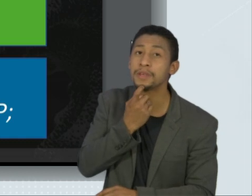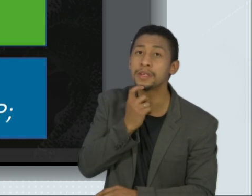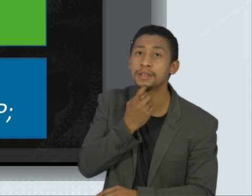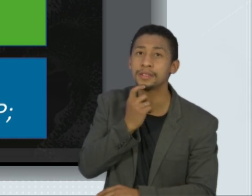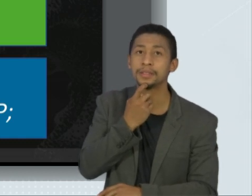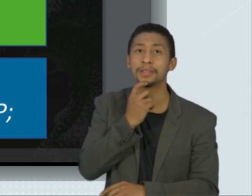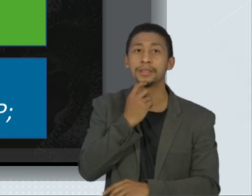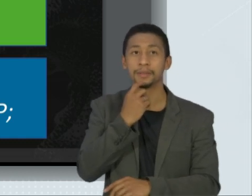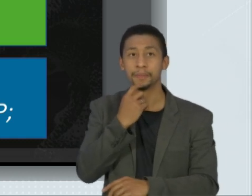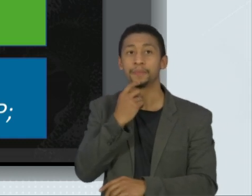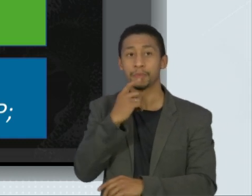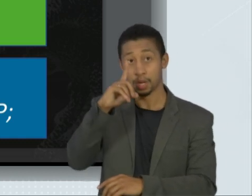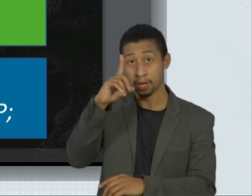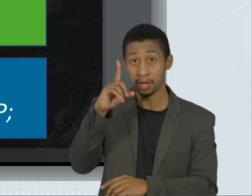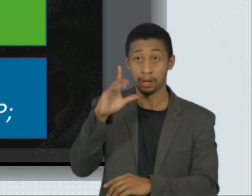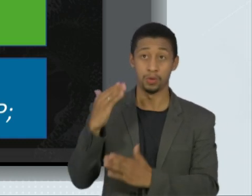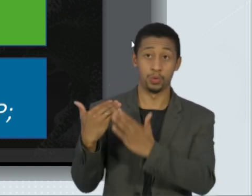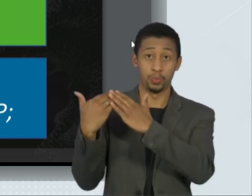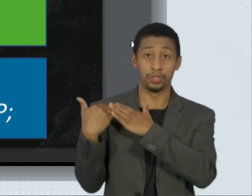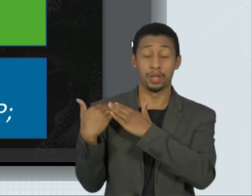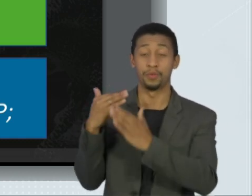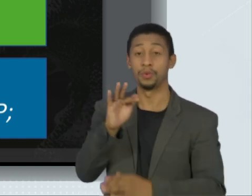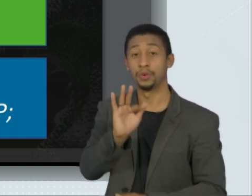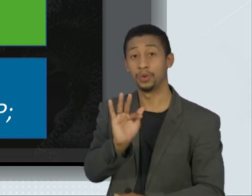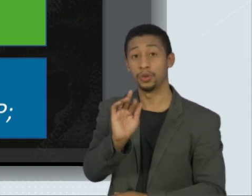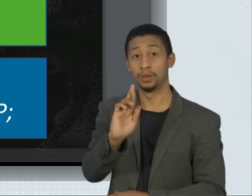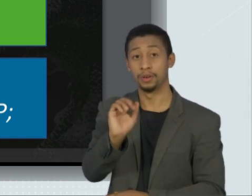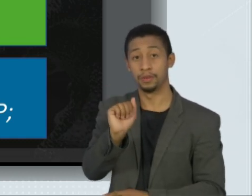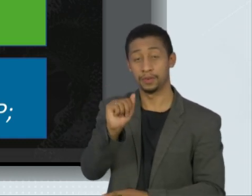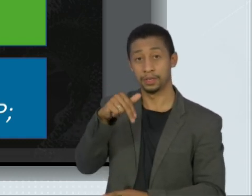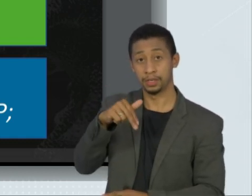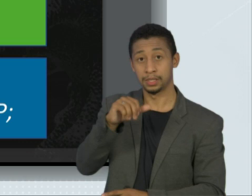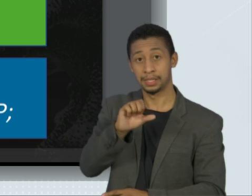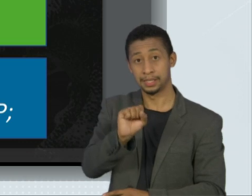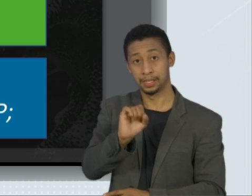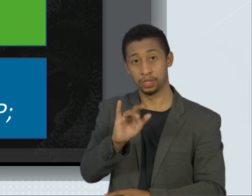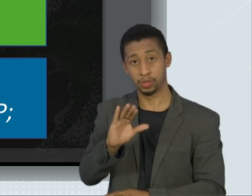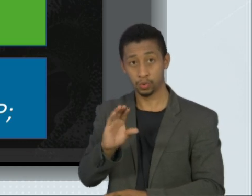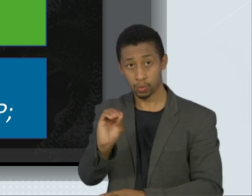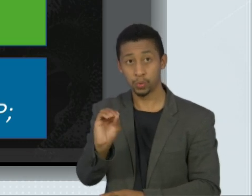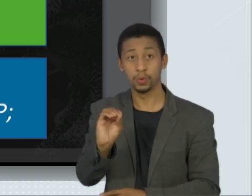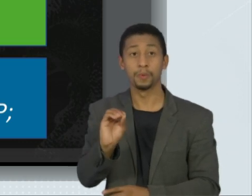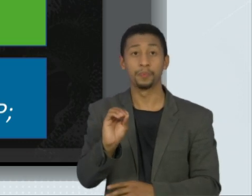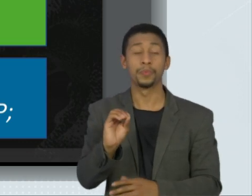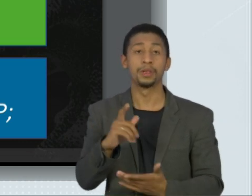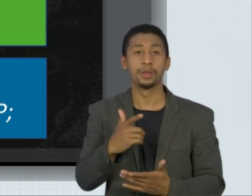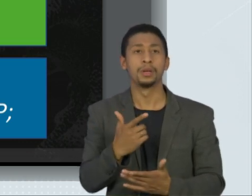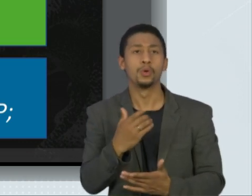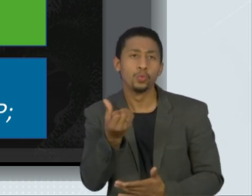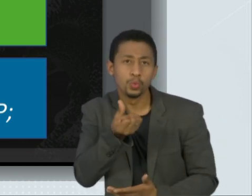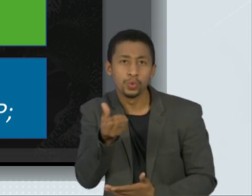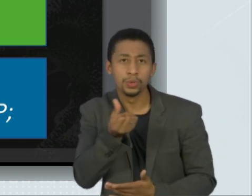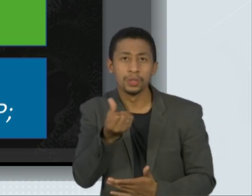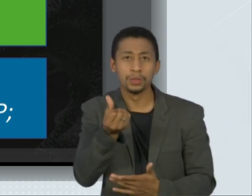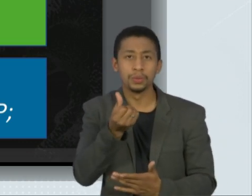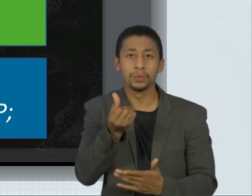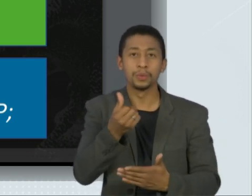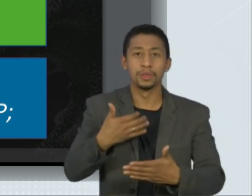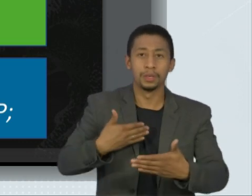Francisco Aoque é o responsável. O sexto centro é Rio Preto, a Faculdade de Medicina de Rio